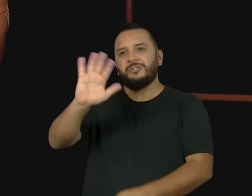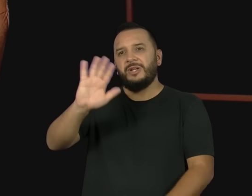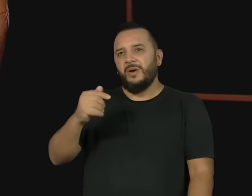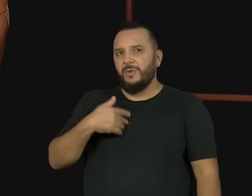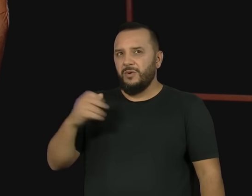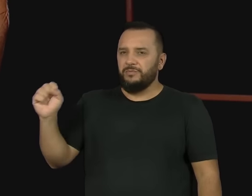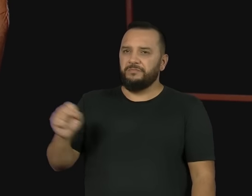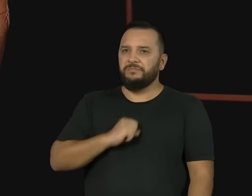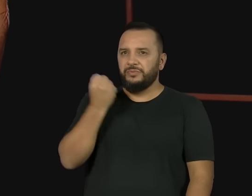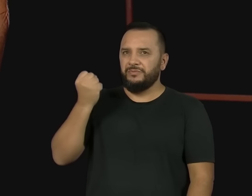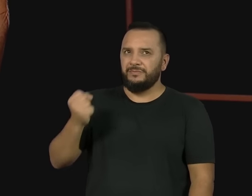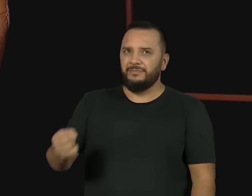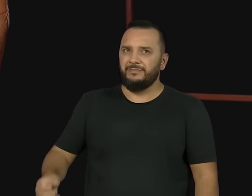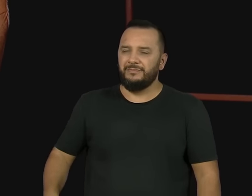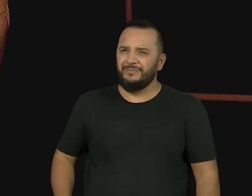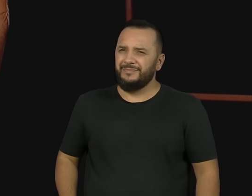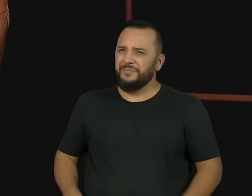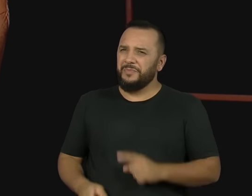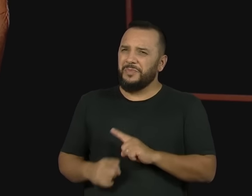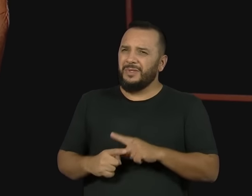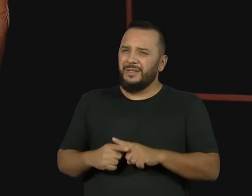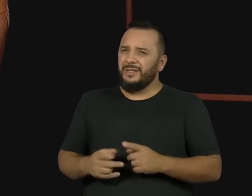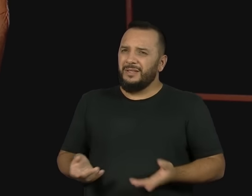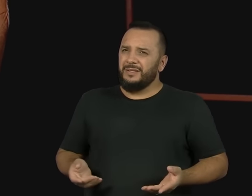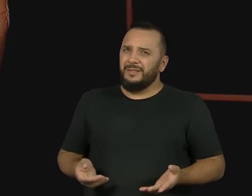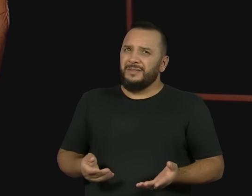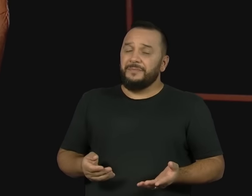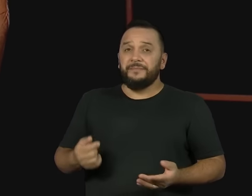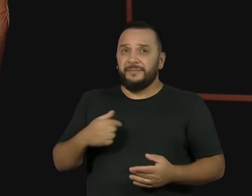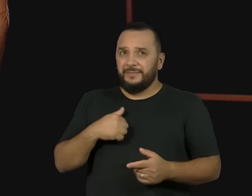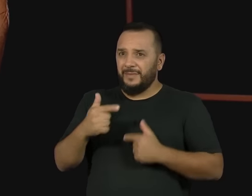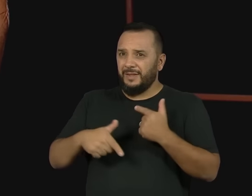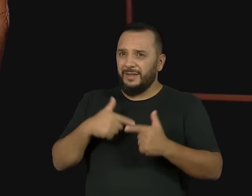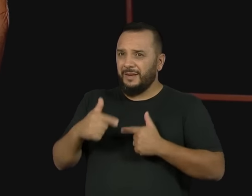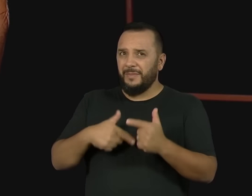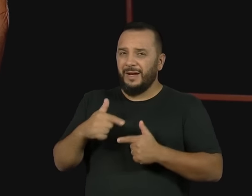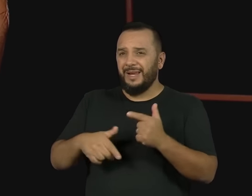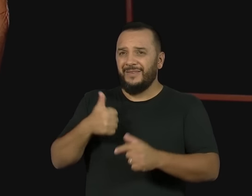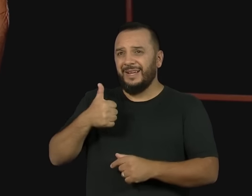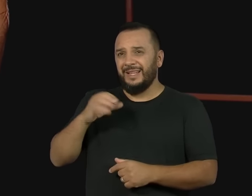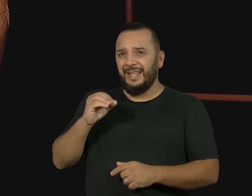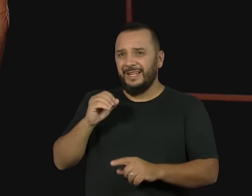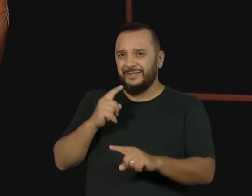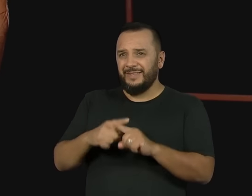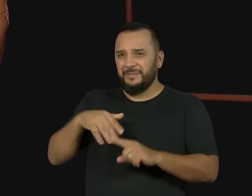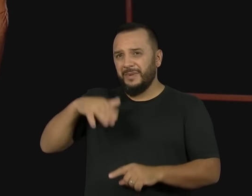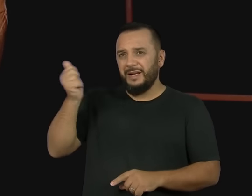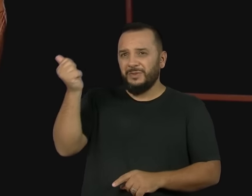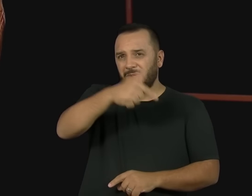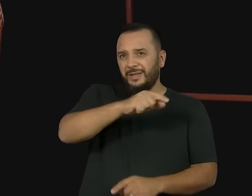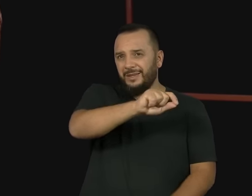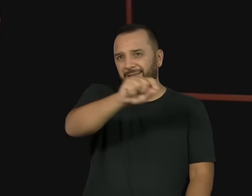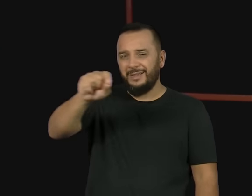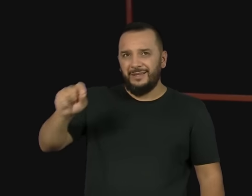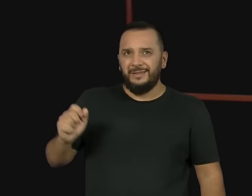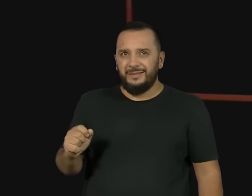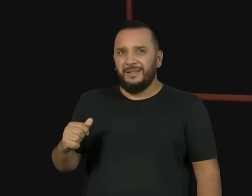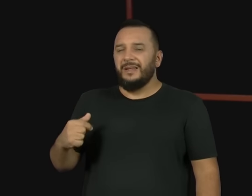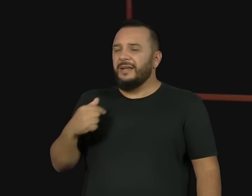dizendo, por quê? Aí eu trabalhava 10 vezes mais do que eles. Isso eu